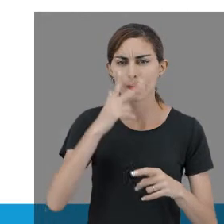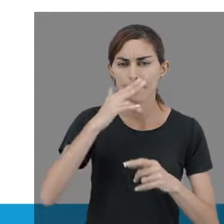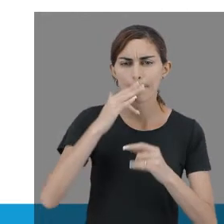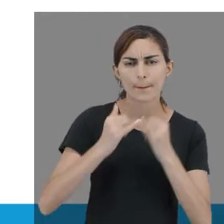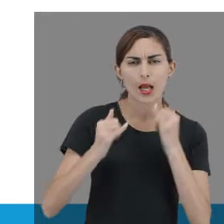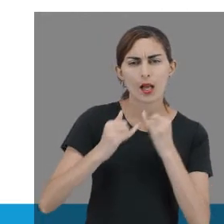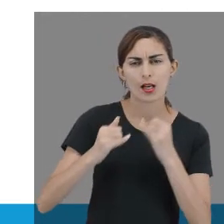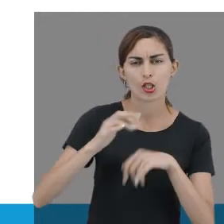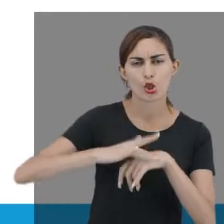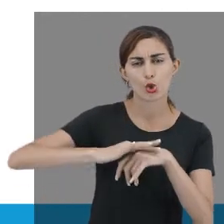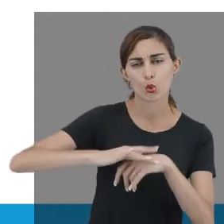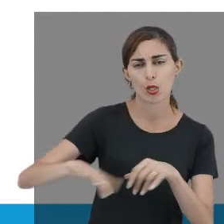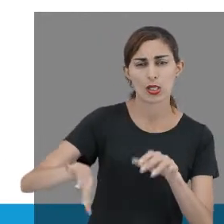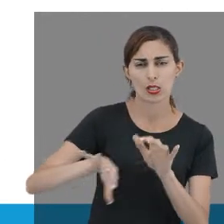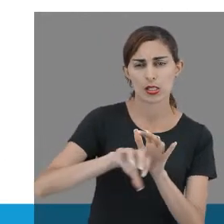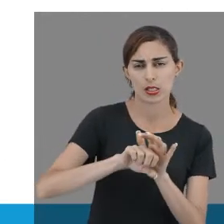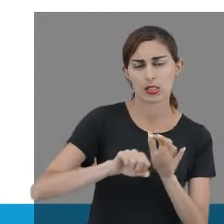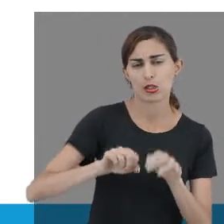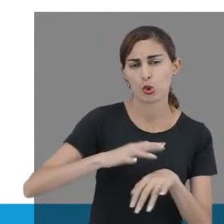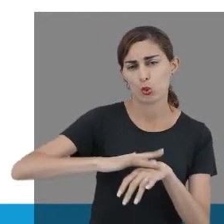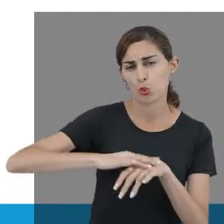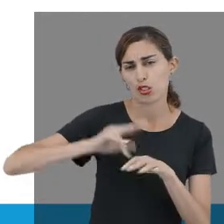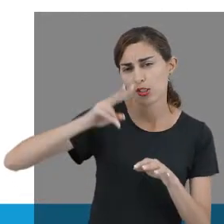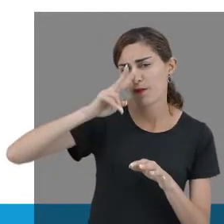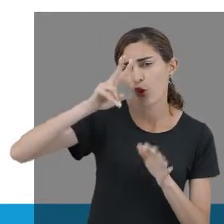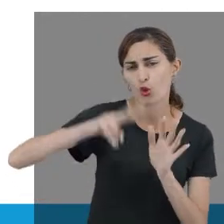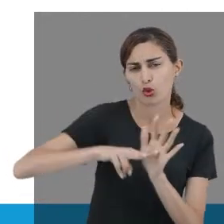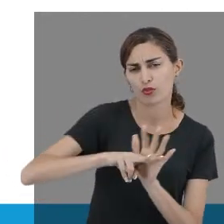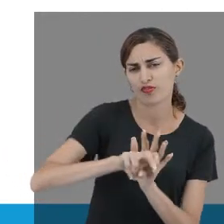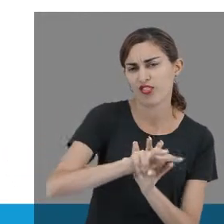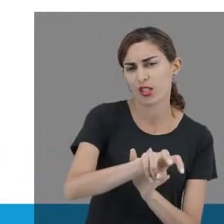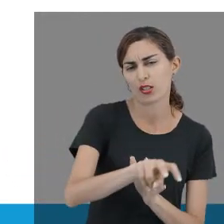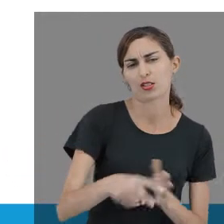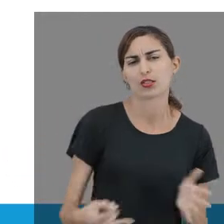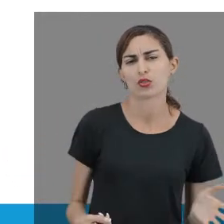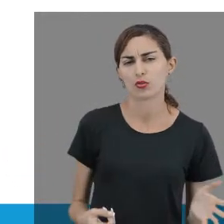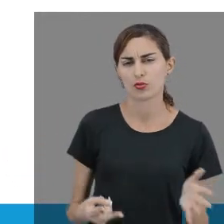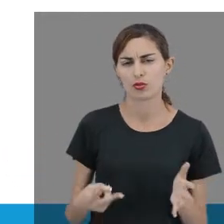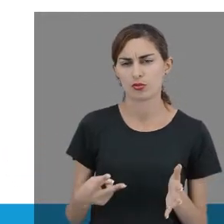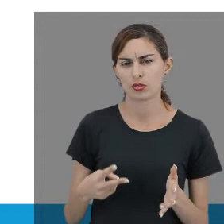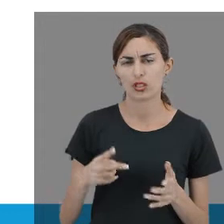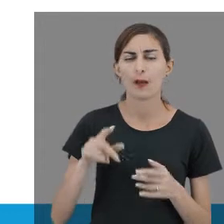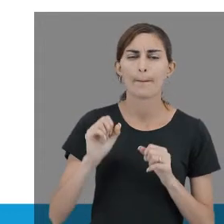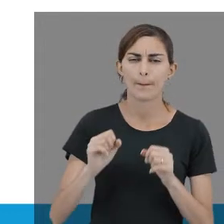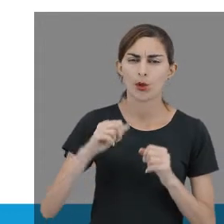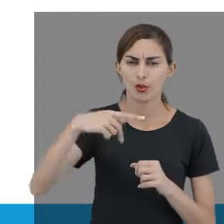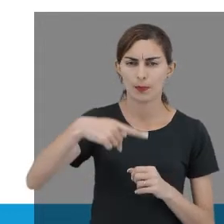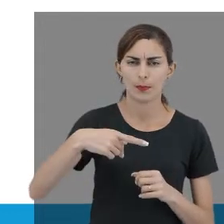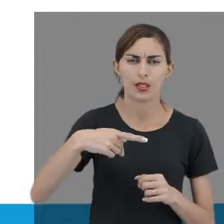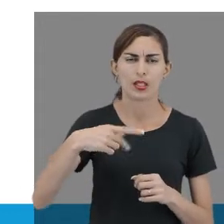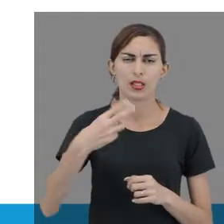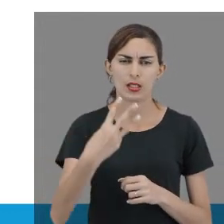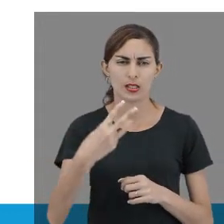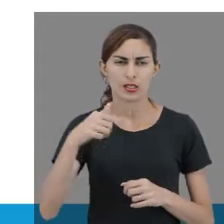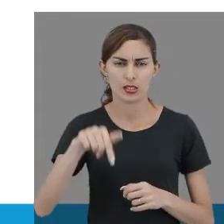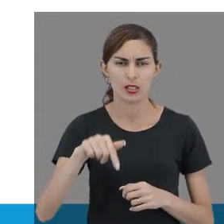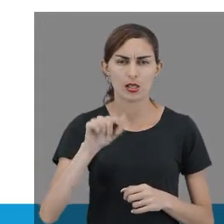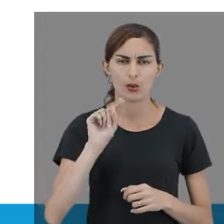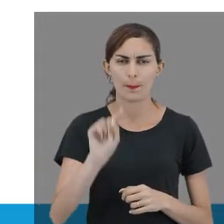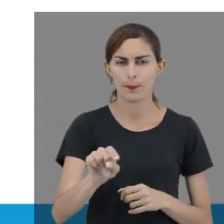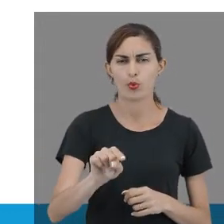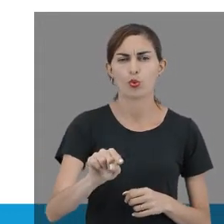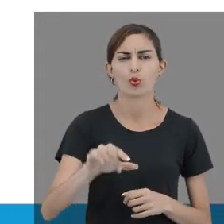mas a criança tem alterações compatíveis com a doença infecciosa, mas não o suficiente para confirmar a Zika, então o código a ser utilizado é